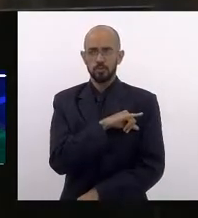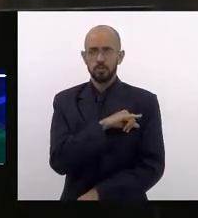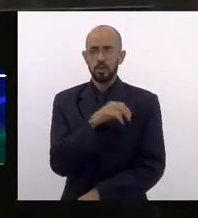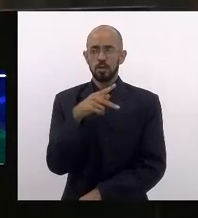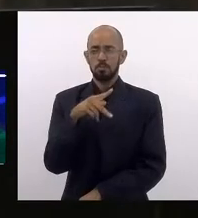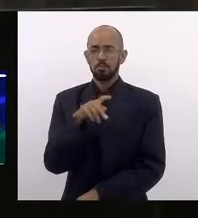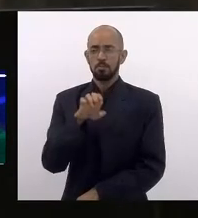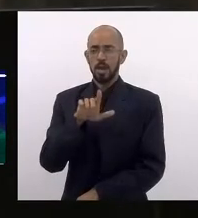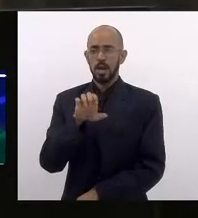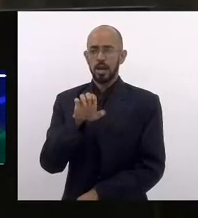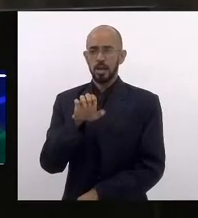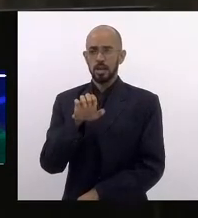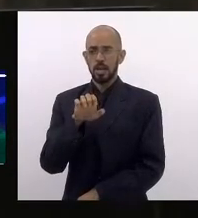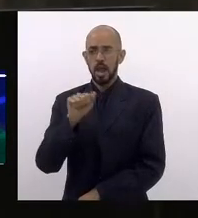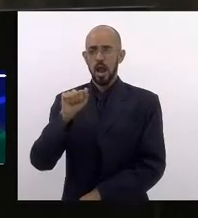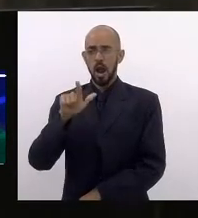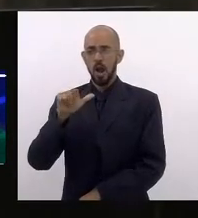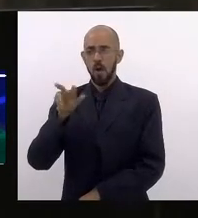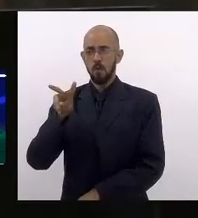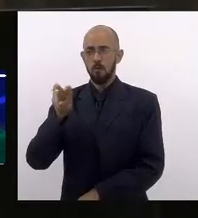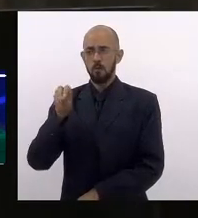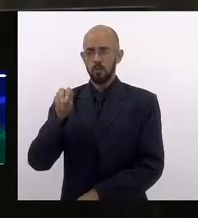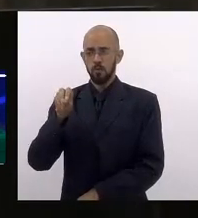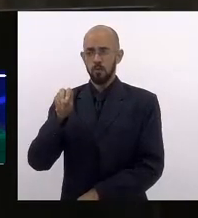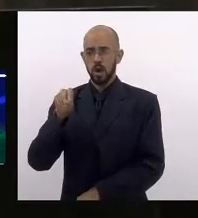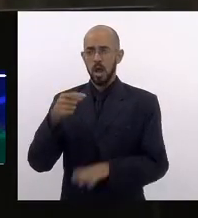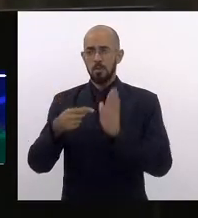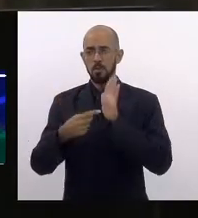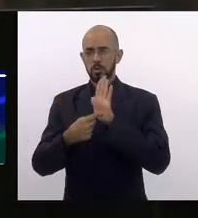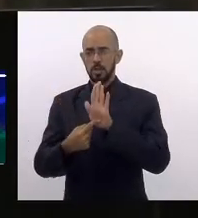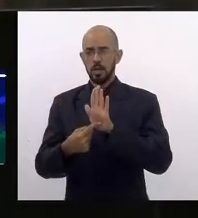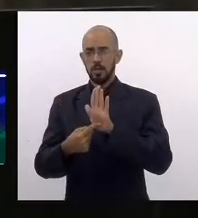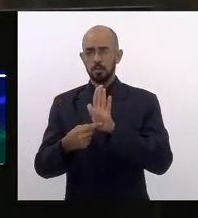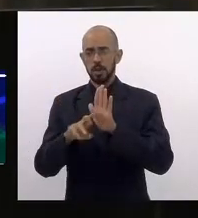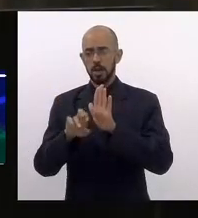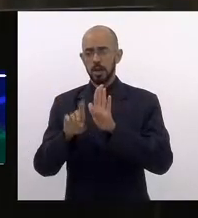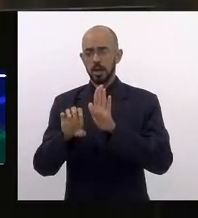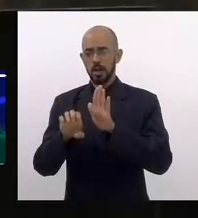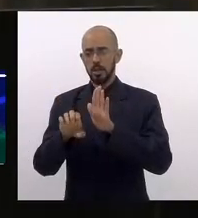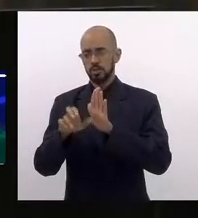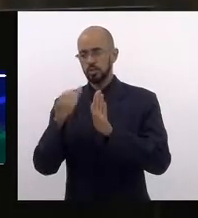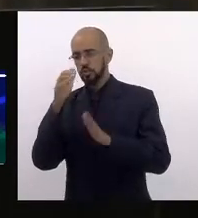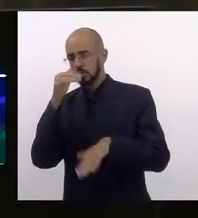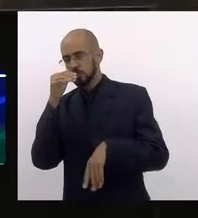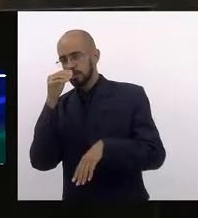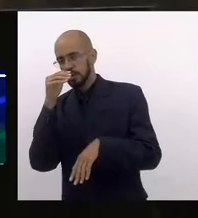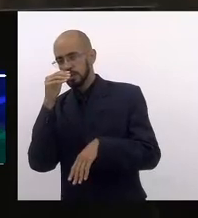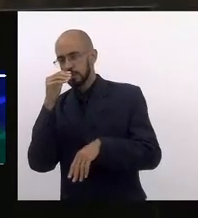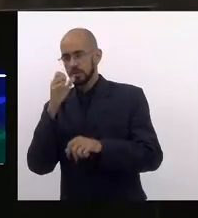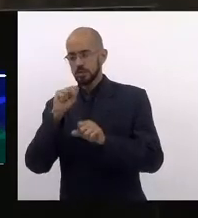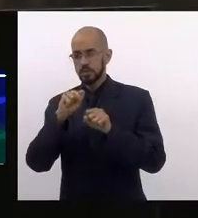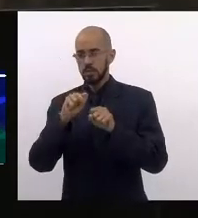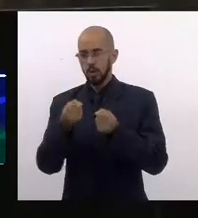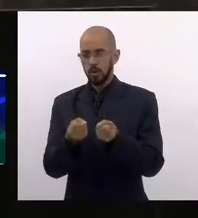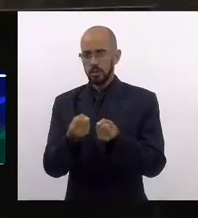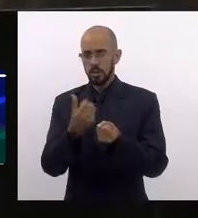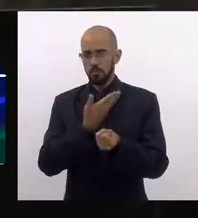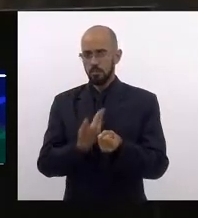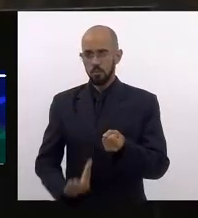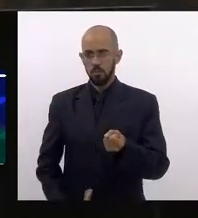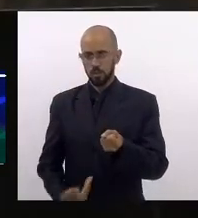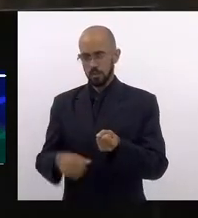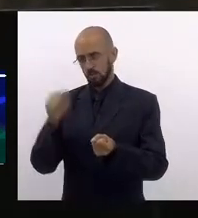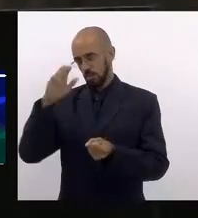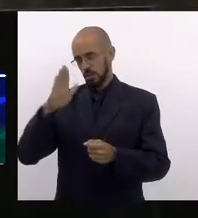Pele-Alvo, apresentada pelo Observatório, pela Rede de Observatórios de Segurança Pública do Brasil, aponta